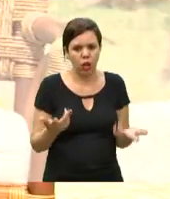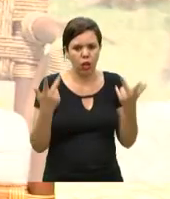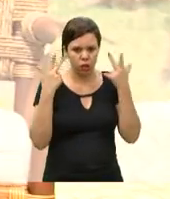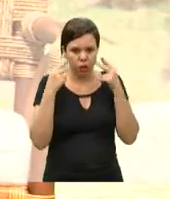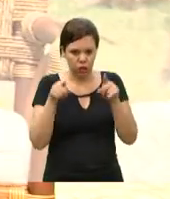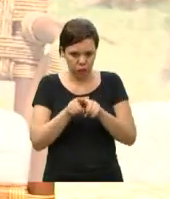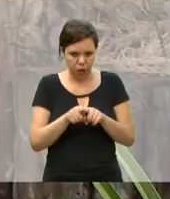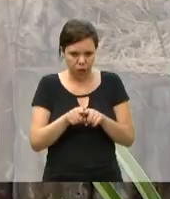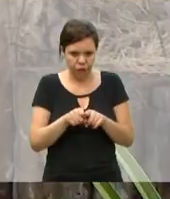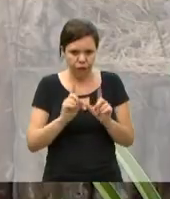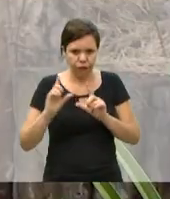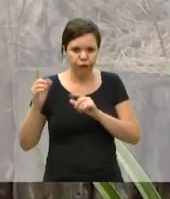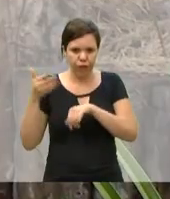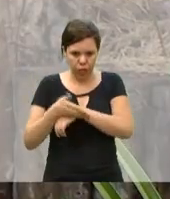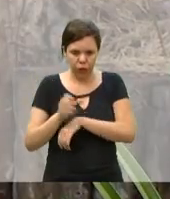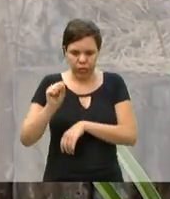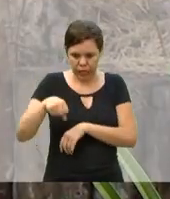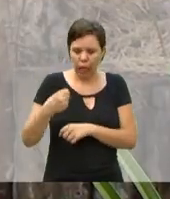Alguns sim.